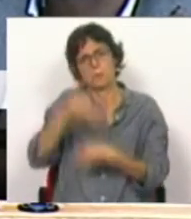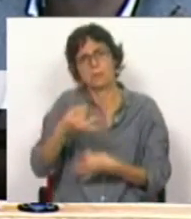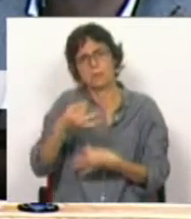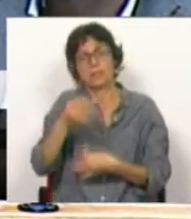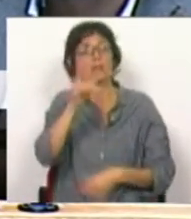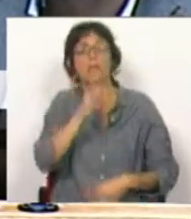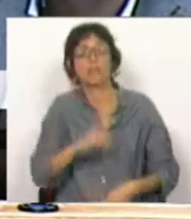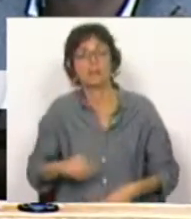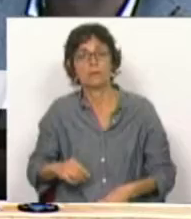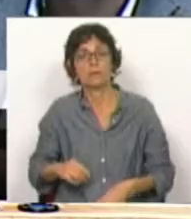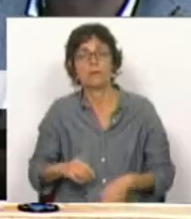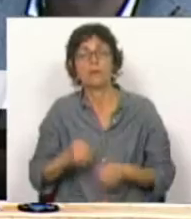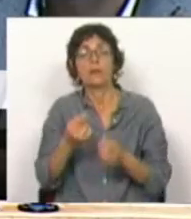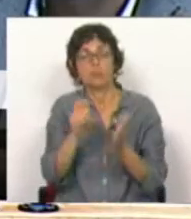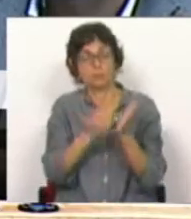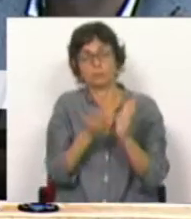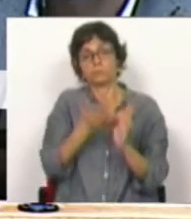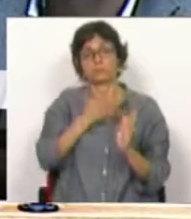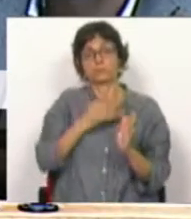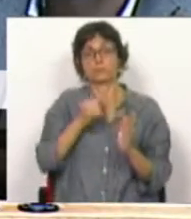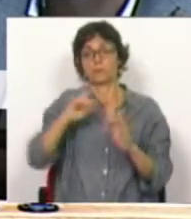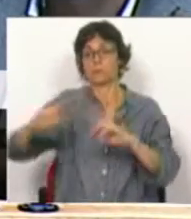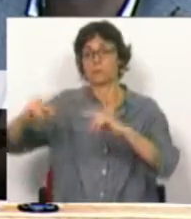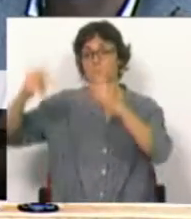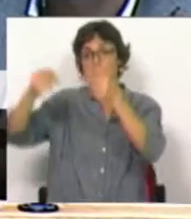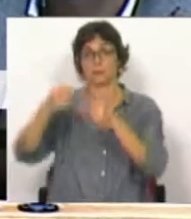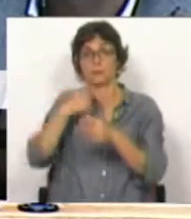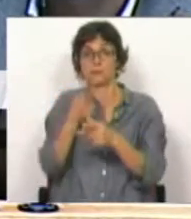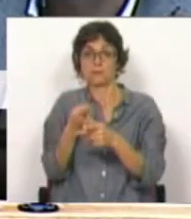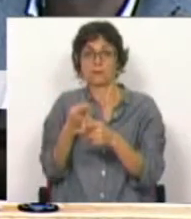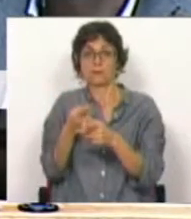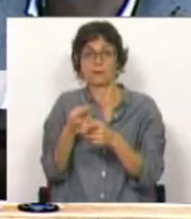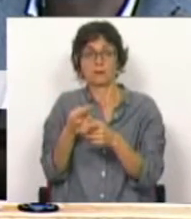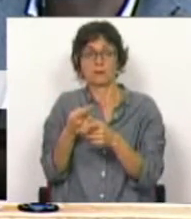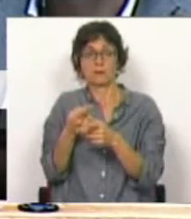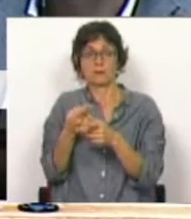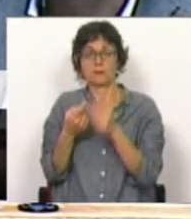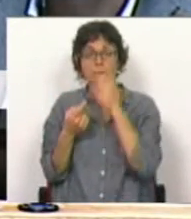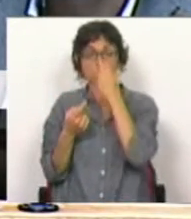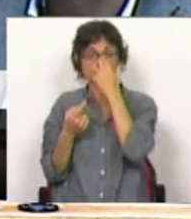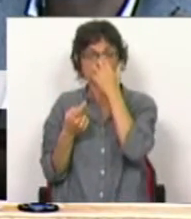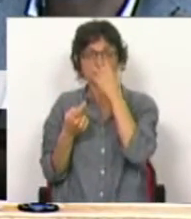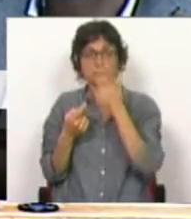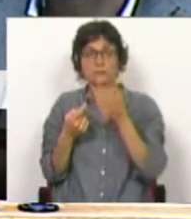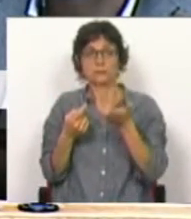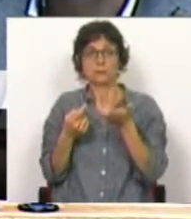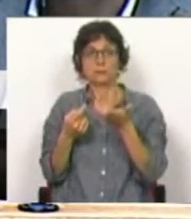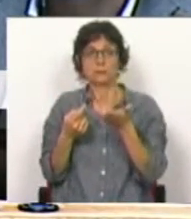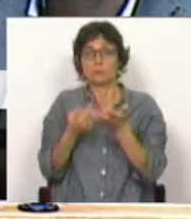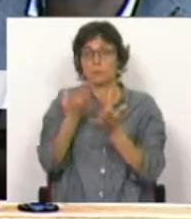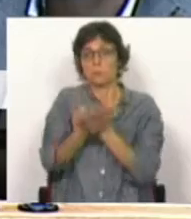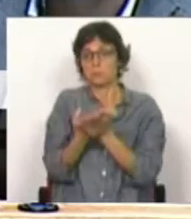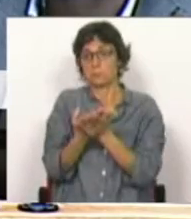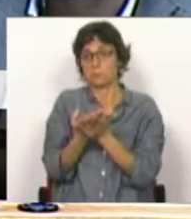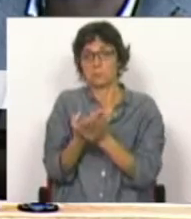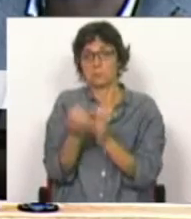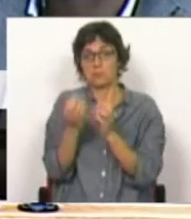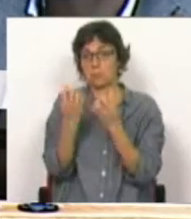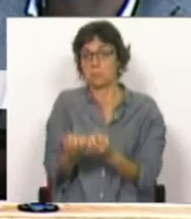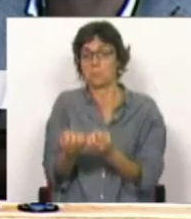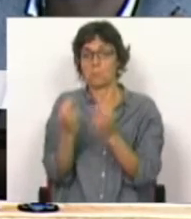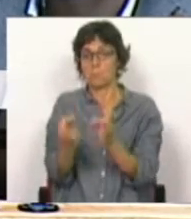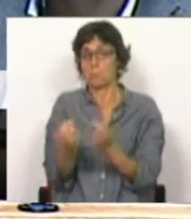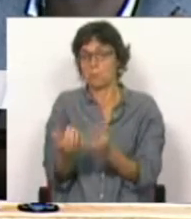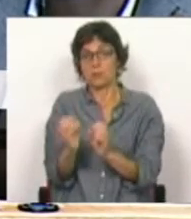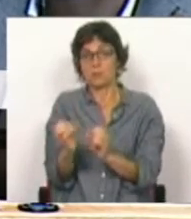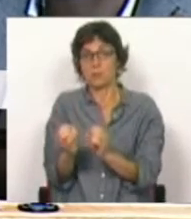Não, nós vimos no ponto anterior sobre a carreira dos TSDTs, que disse também umas coisas sobre TSDTs, mas propostas nenhuma para a